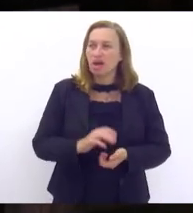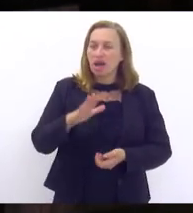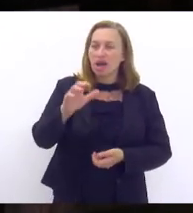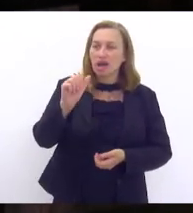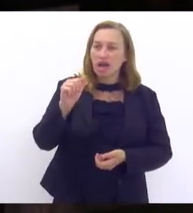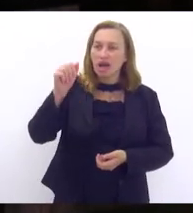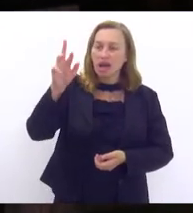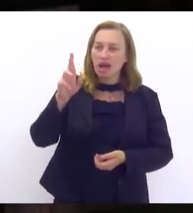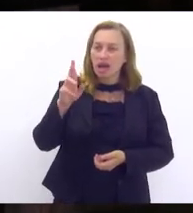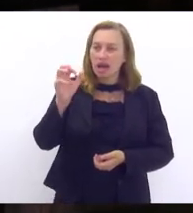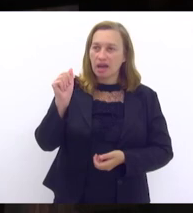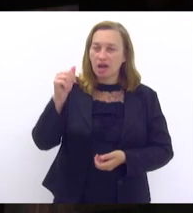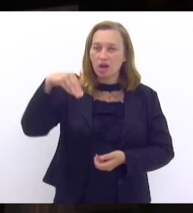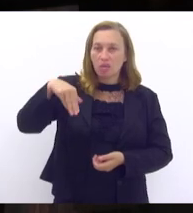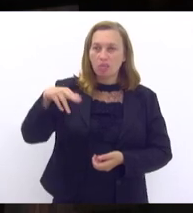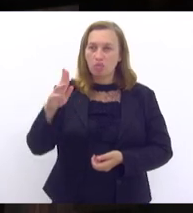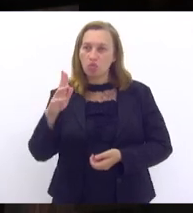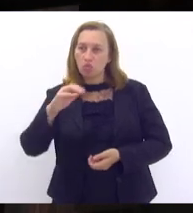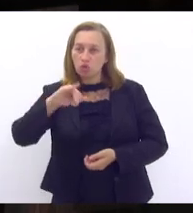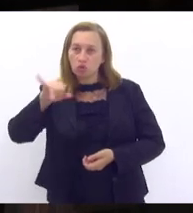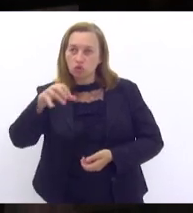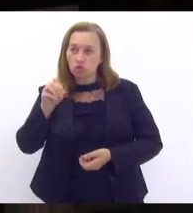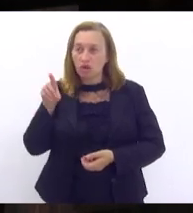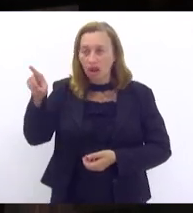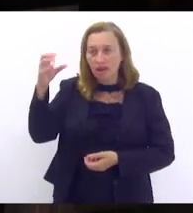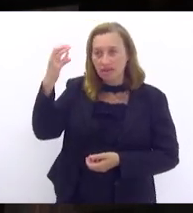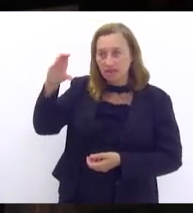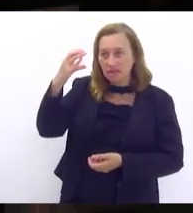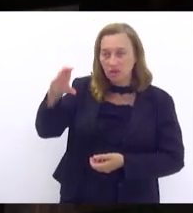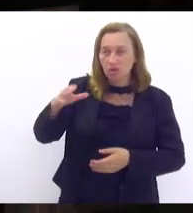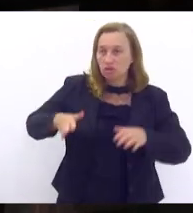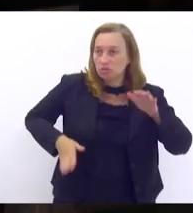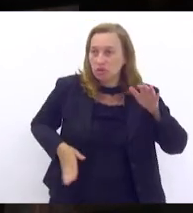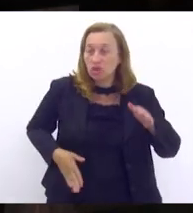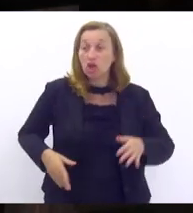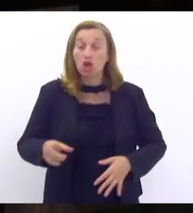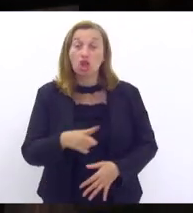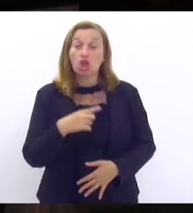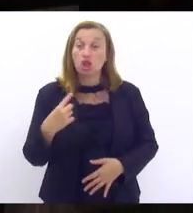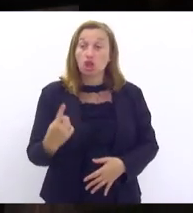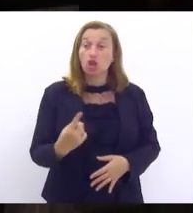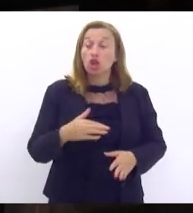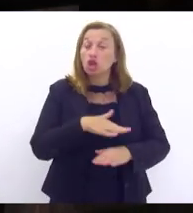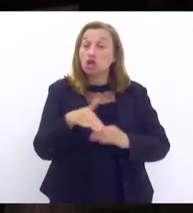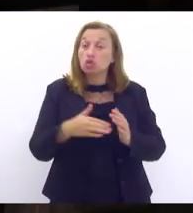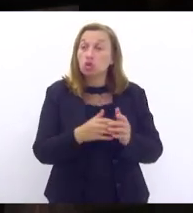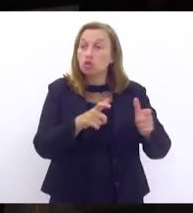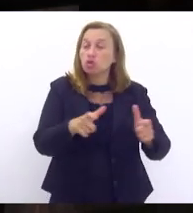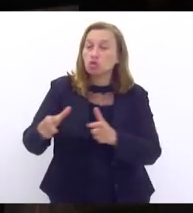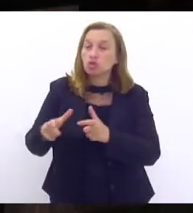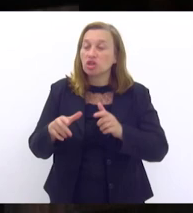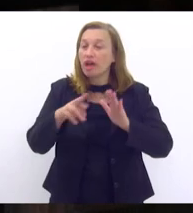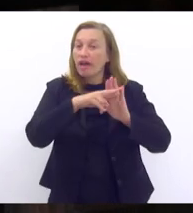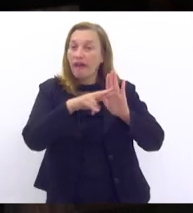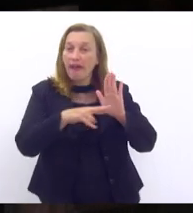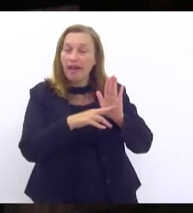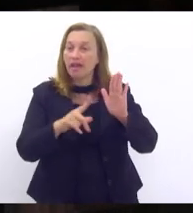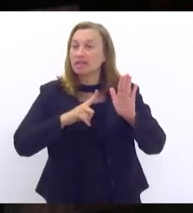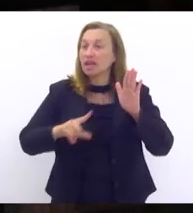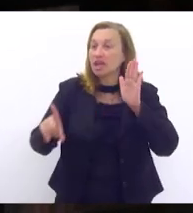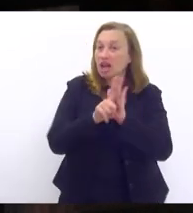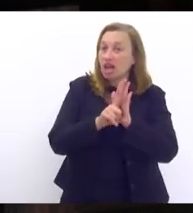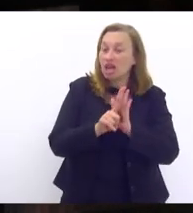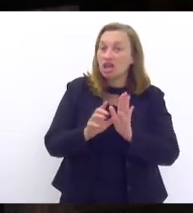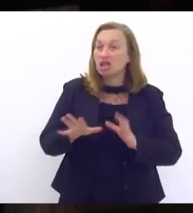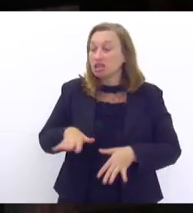imprensa do tráfico. Tranquilo. Falou assim, ó, porém, todos os lugares têm suas regras e suas leis, e nas